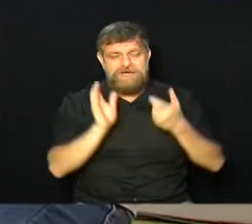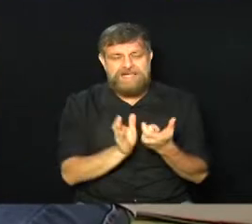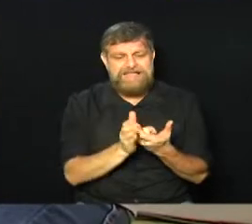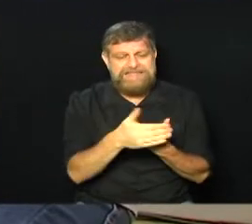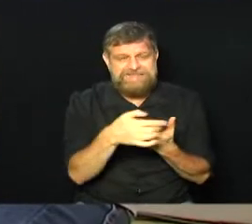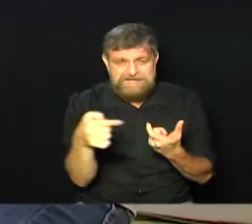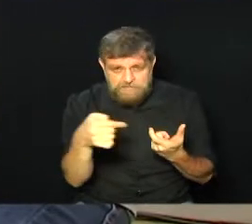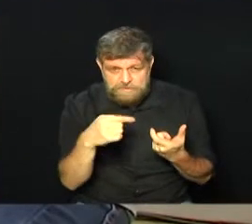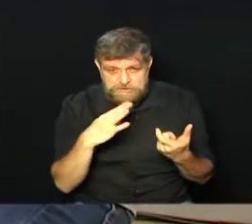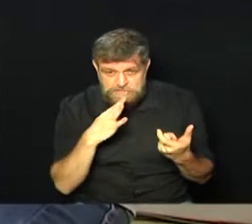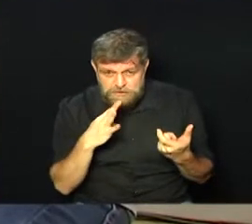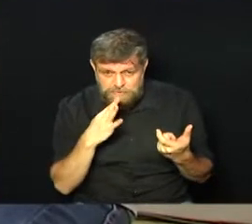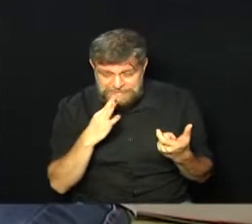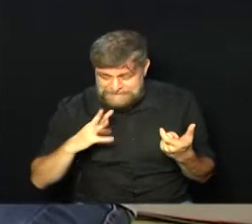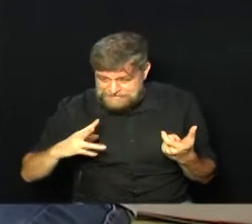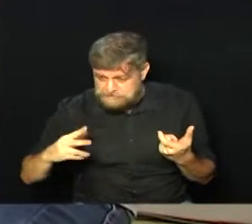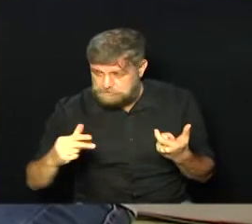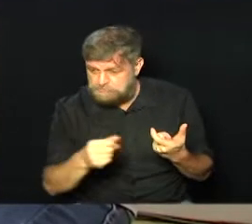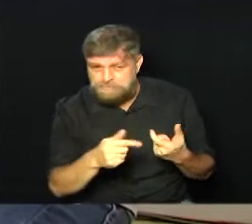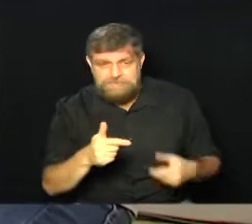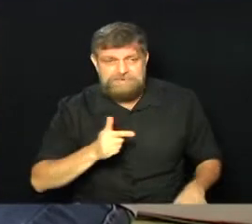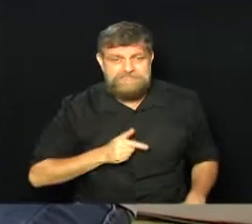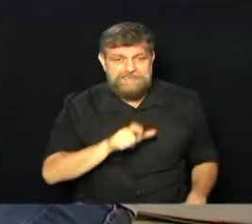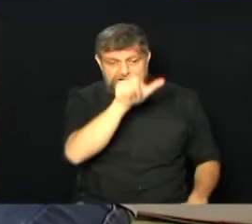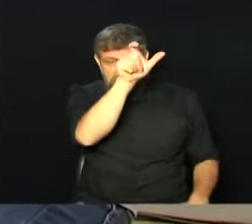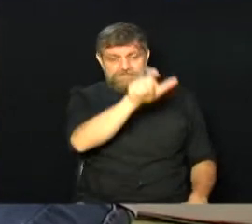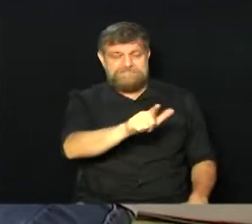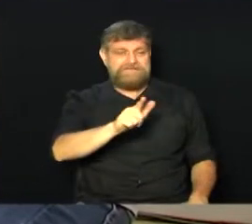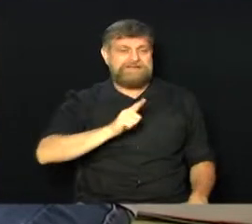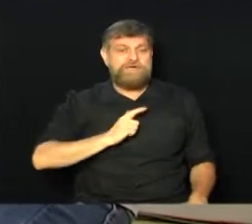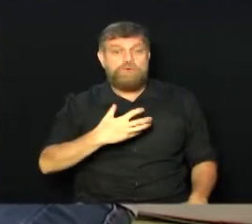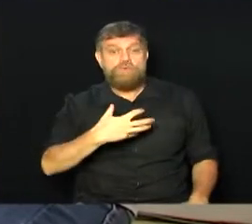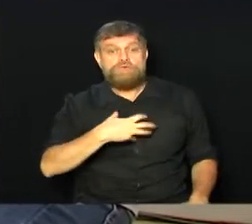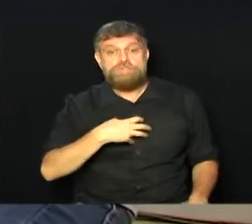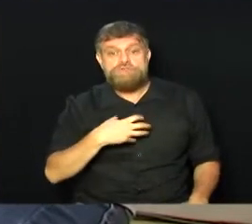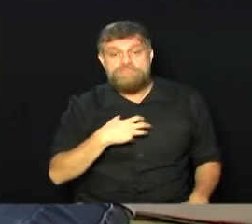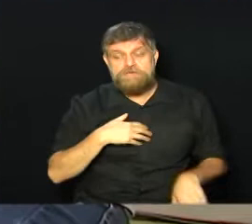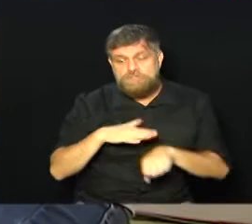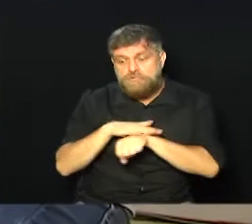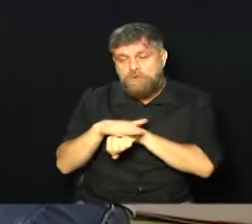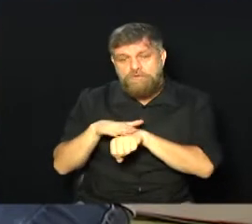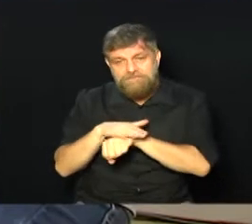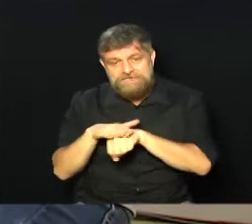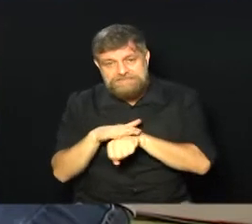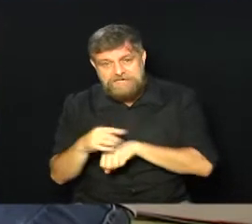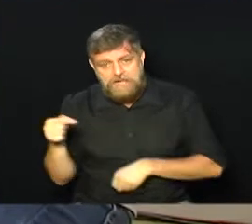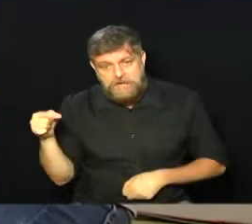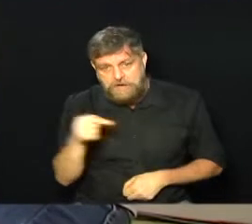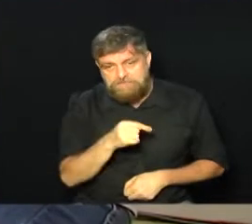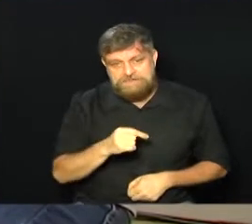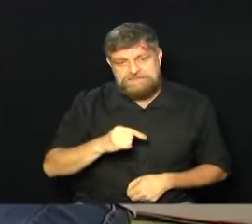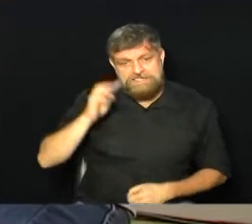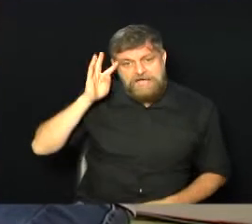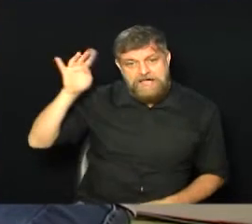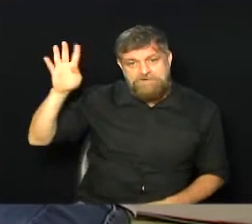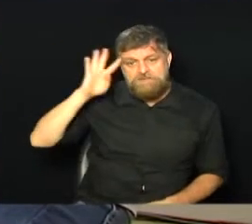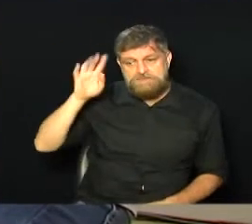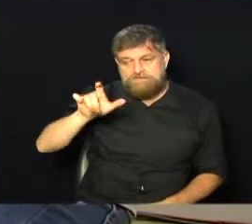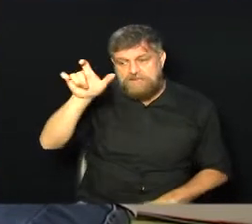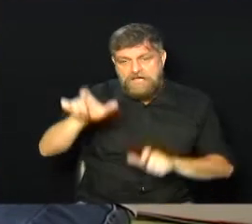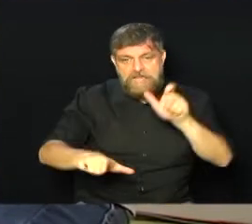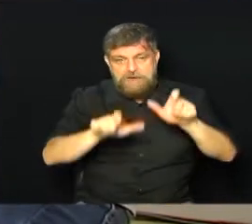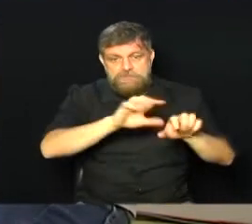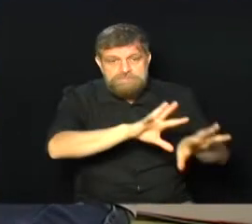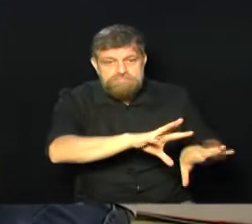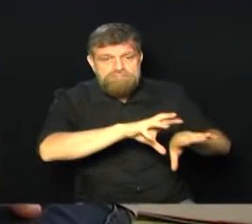dito. Tem um meio termo, tem que ter um equilíbrio, ou é necessário vocês colocarem essa filosofia e o jogador